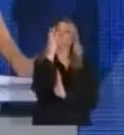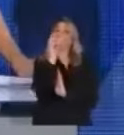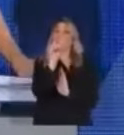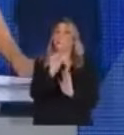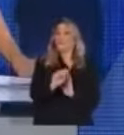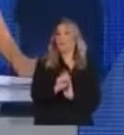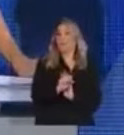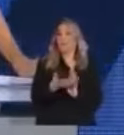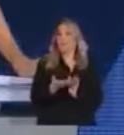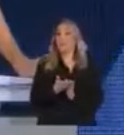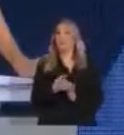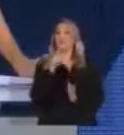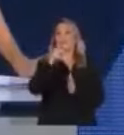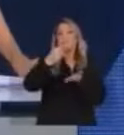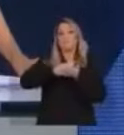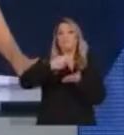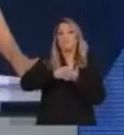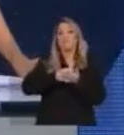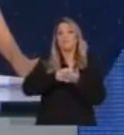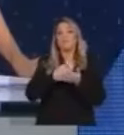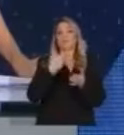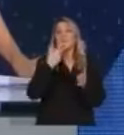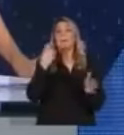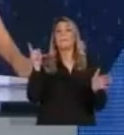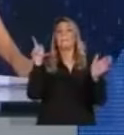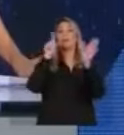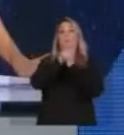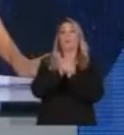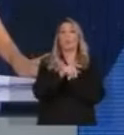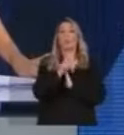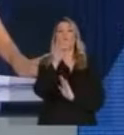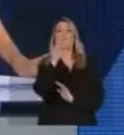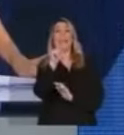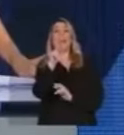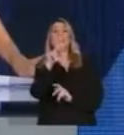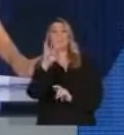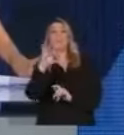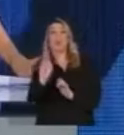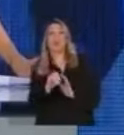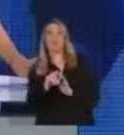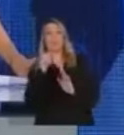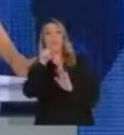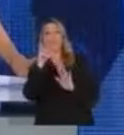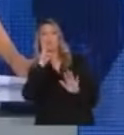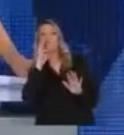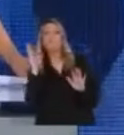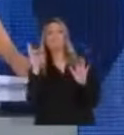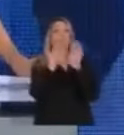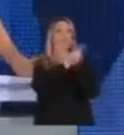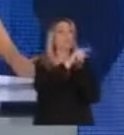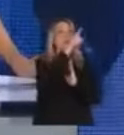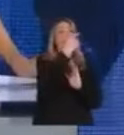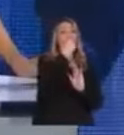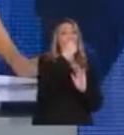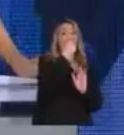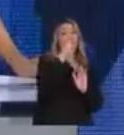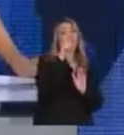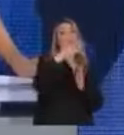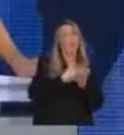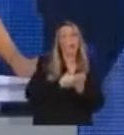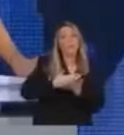hein candidato o senhor Obrigatoriamente terá que fazer a sua pergunta para candidato Flávio bolsonaro e bolsonaro fará pergunta PR índio da Costa que